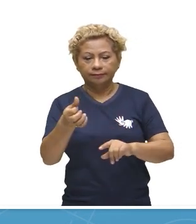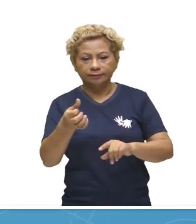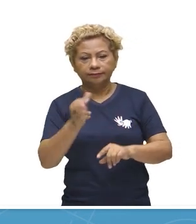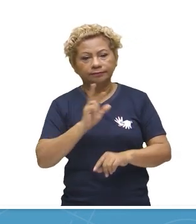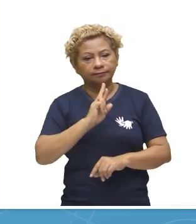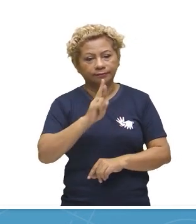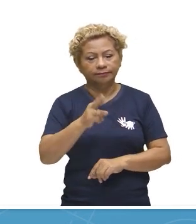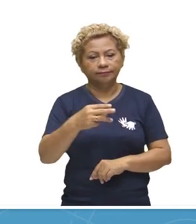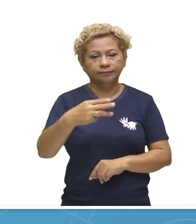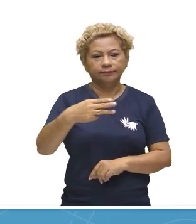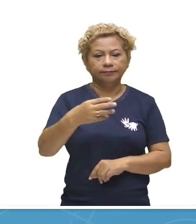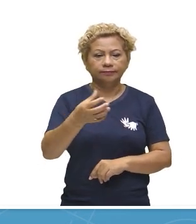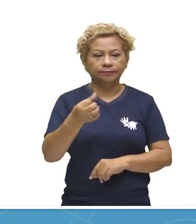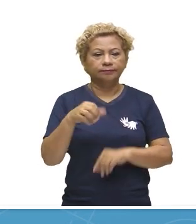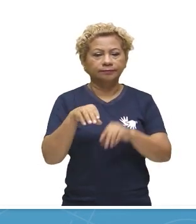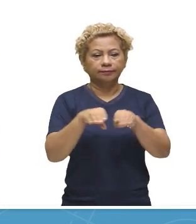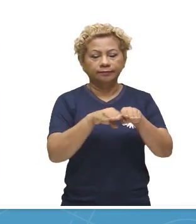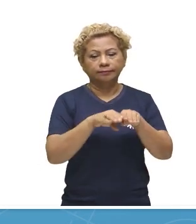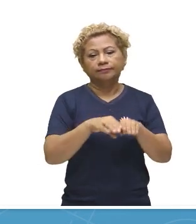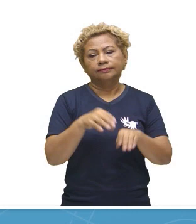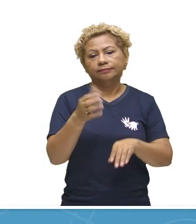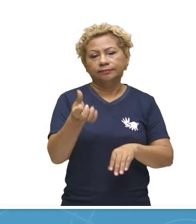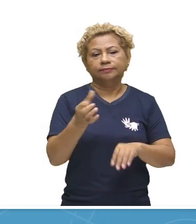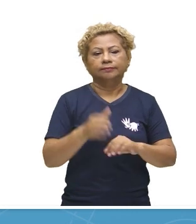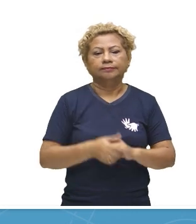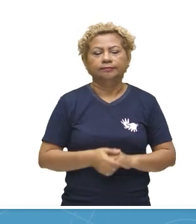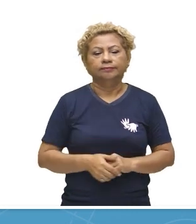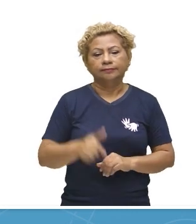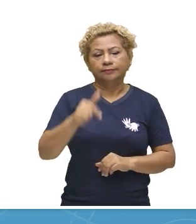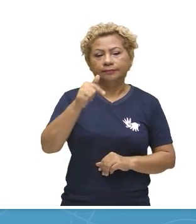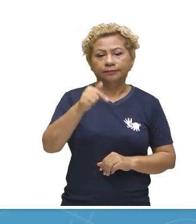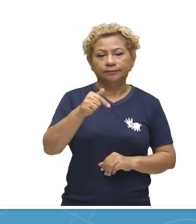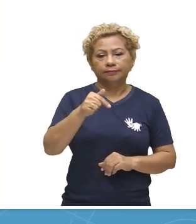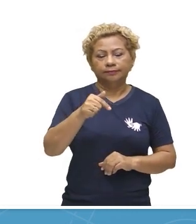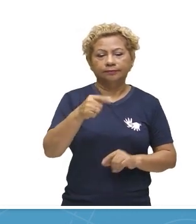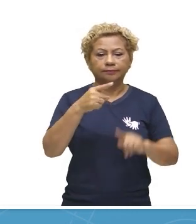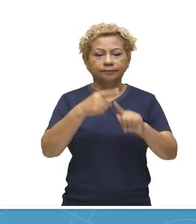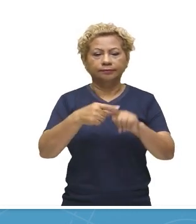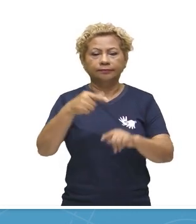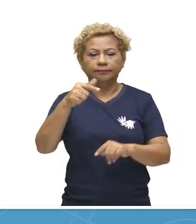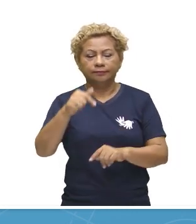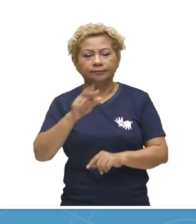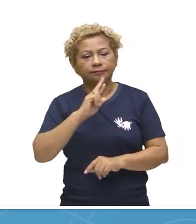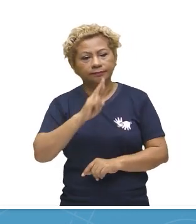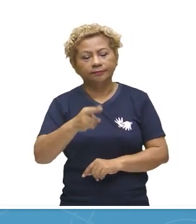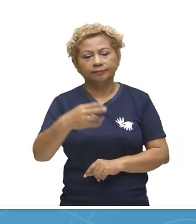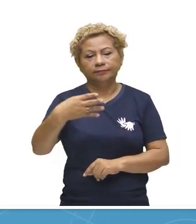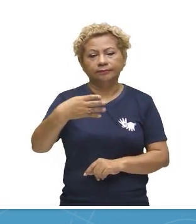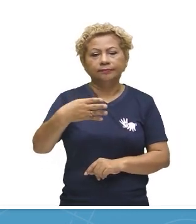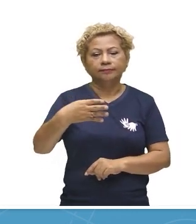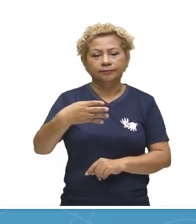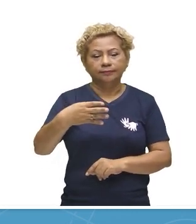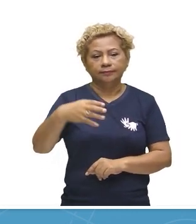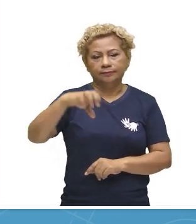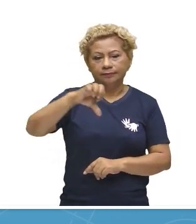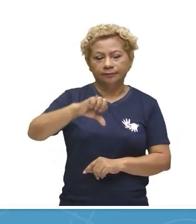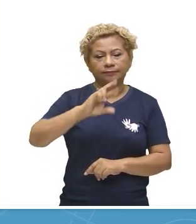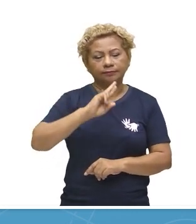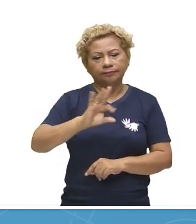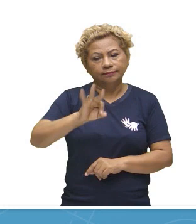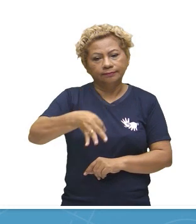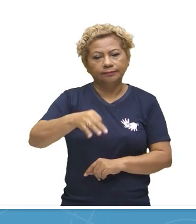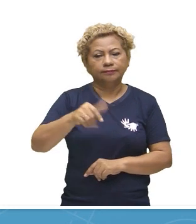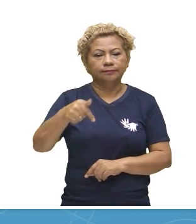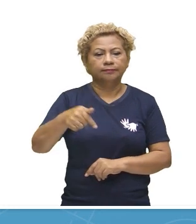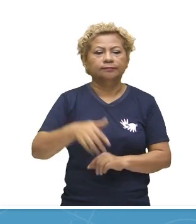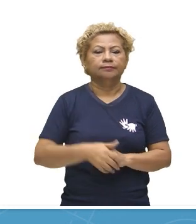quadrada de 36 é igual a 6. 7 ao quadrado é igual a 7 vezes 7, que é igual a 49, então raiz quadrada de 49 é igual a